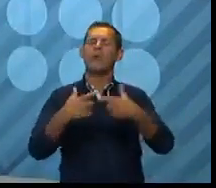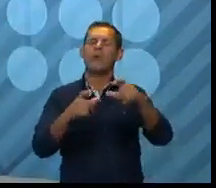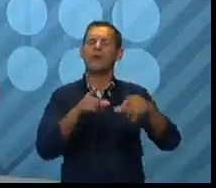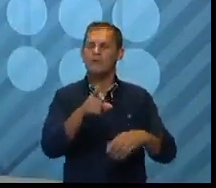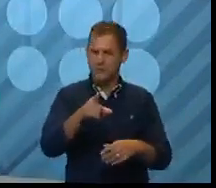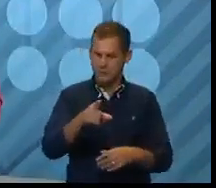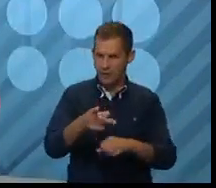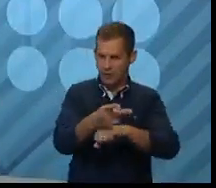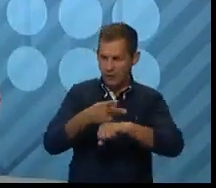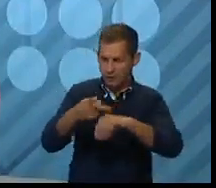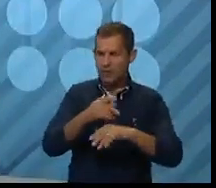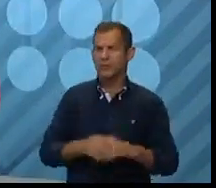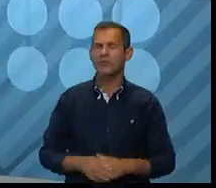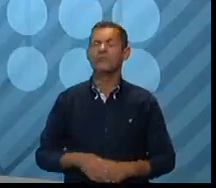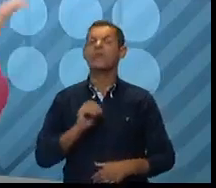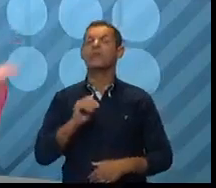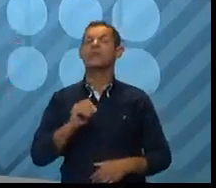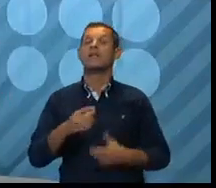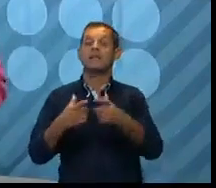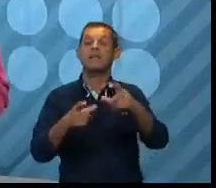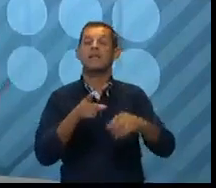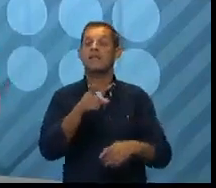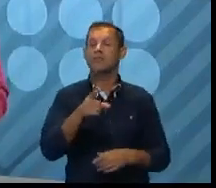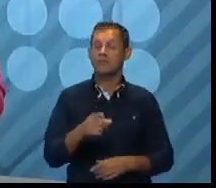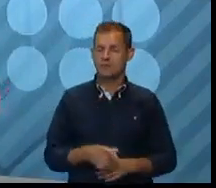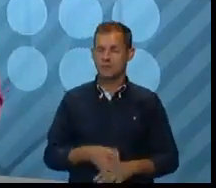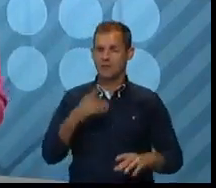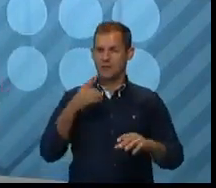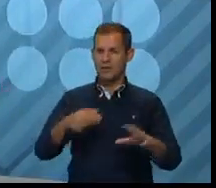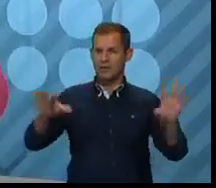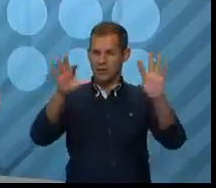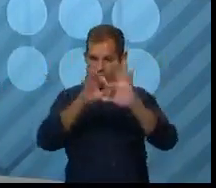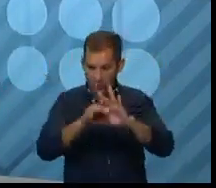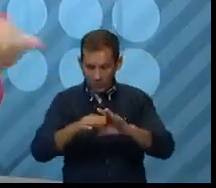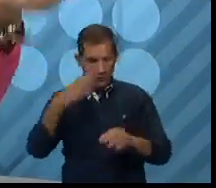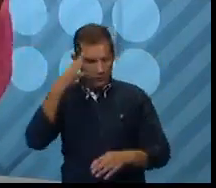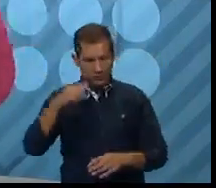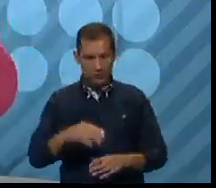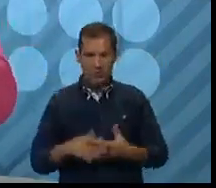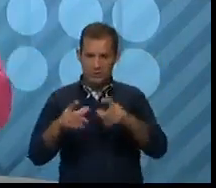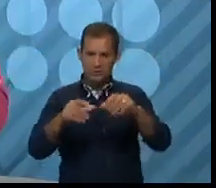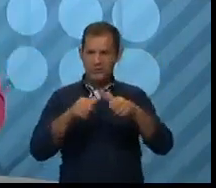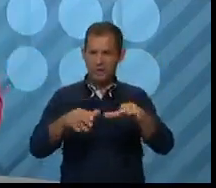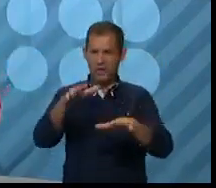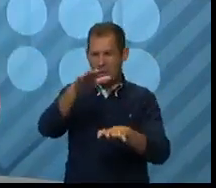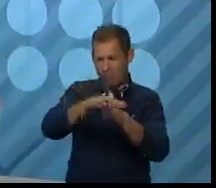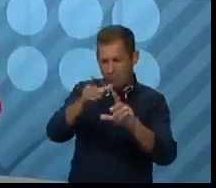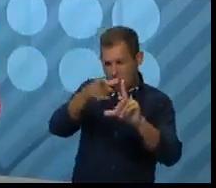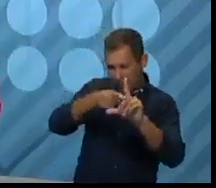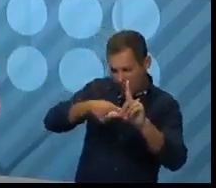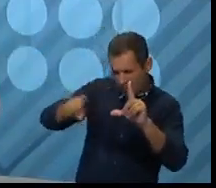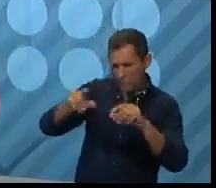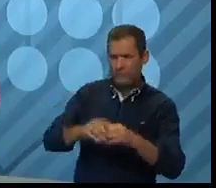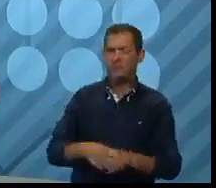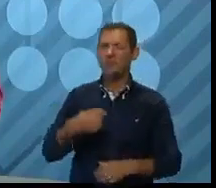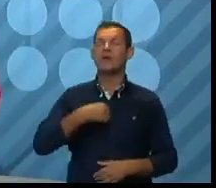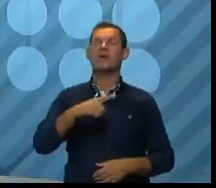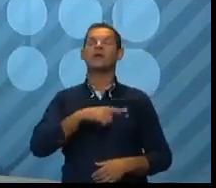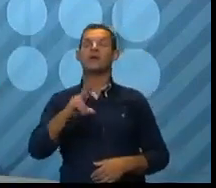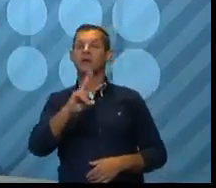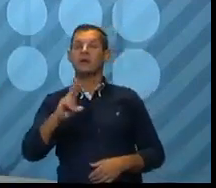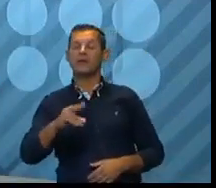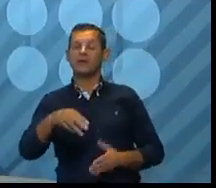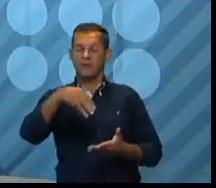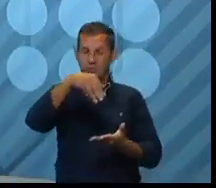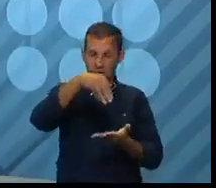que você está procurando, né? Que região que você vai integrar. Principalmente se a região estiver abaixo da curva, eu tenho que